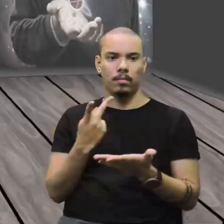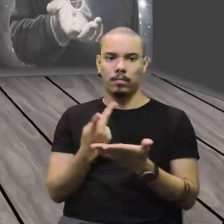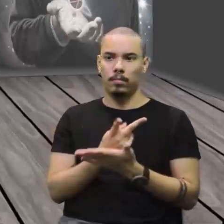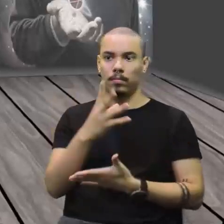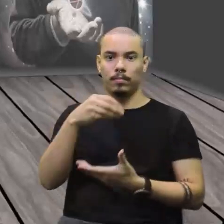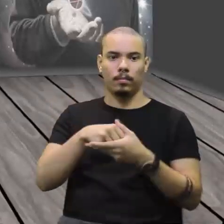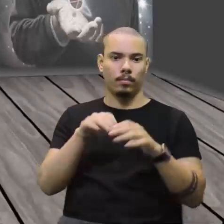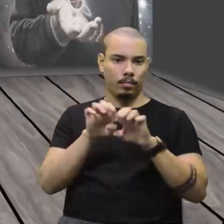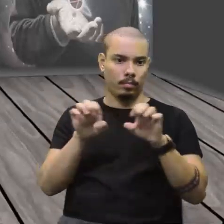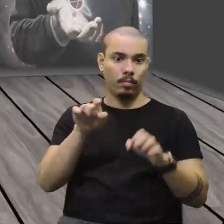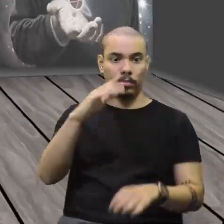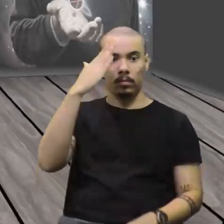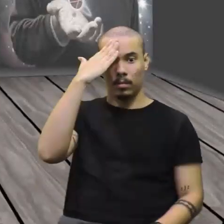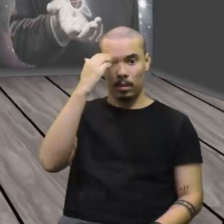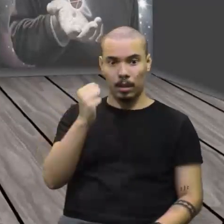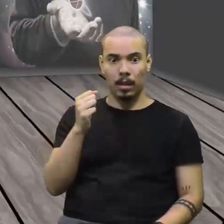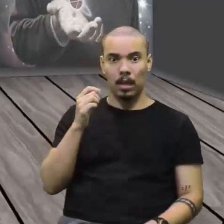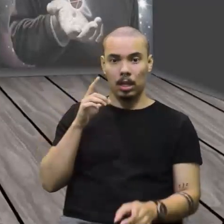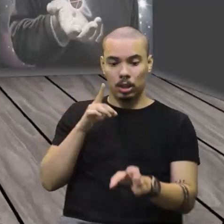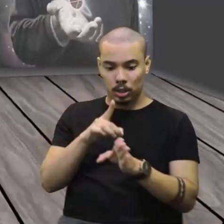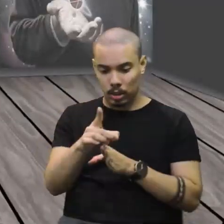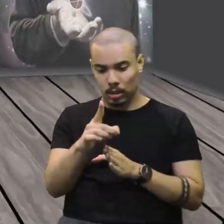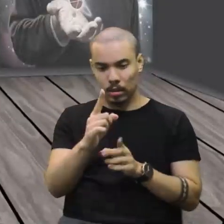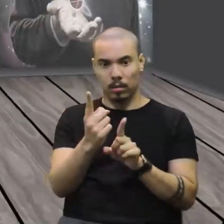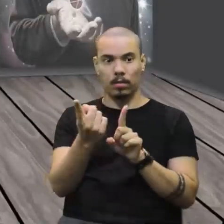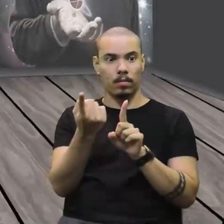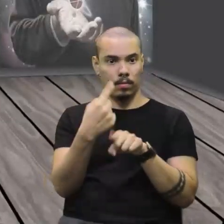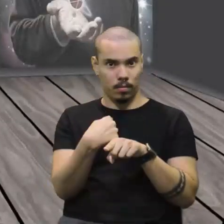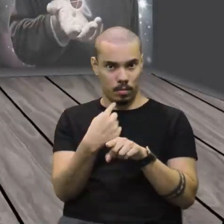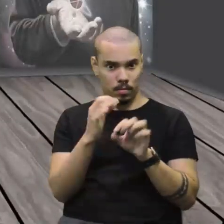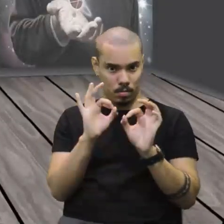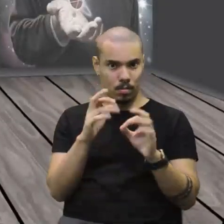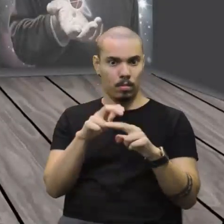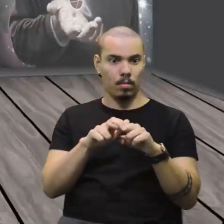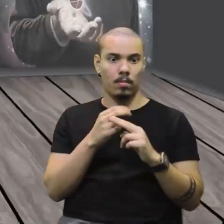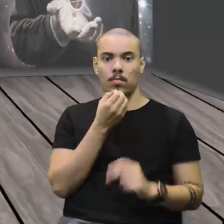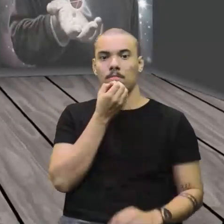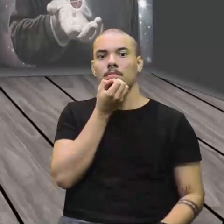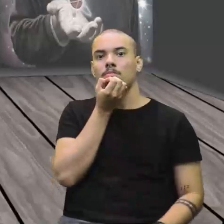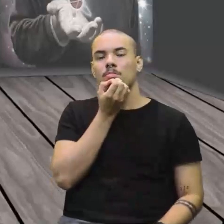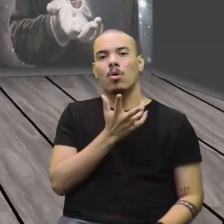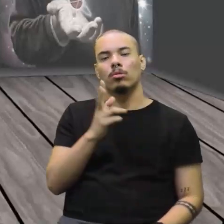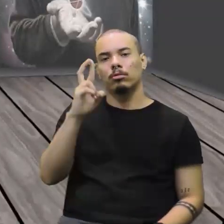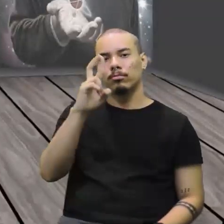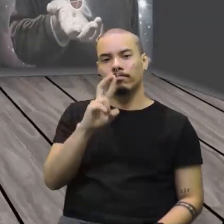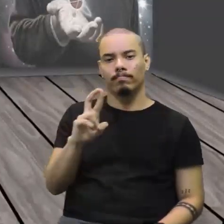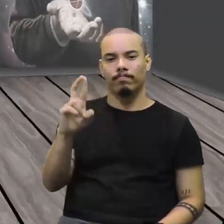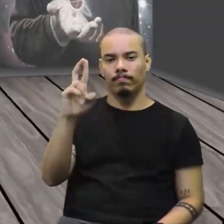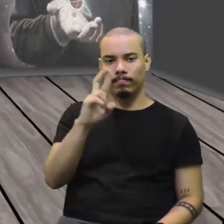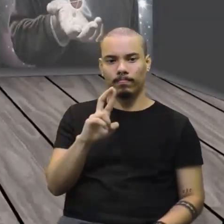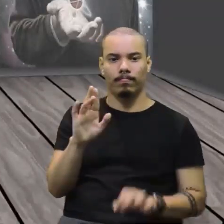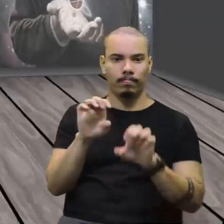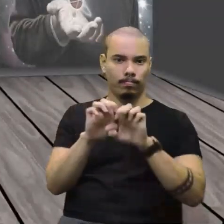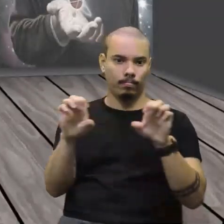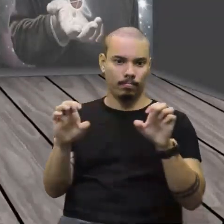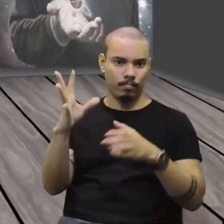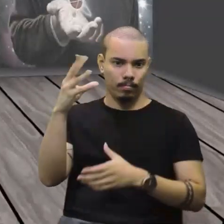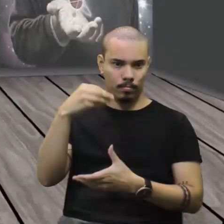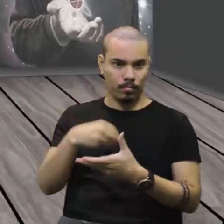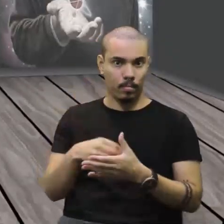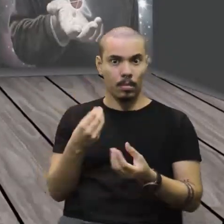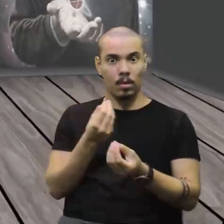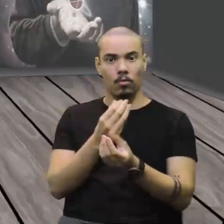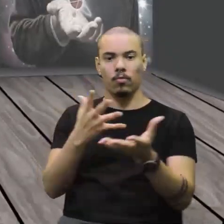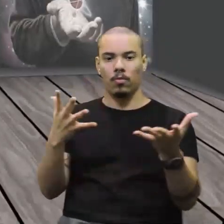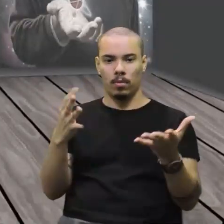equação, você sabe se é direto, se é inverso. Entendeu? Então, é muito bom observar a equação que vai ser dada para vocês,